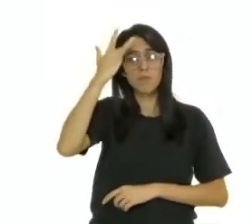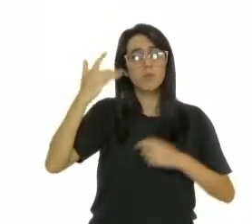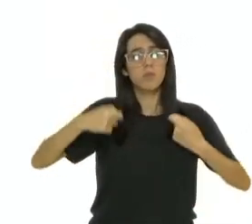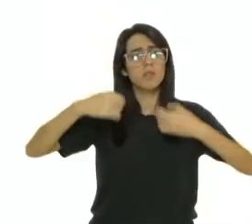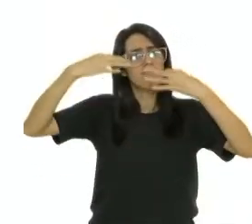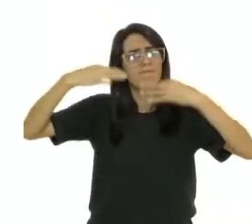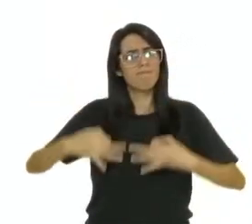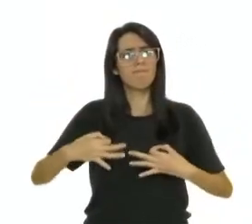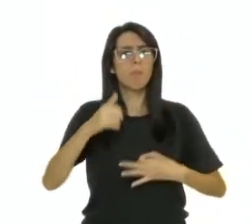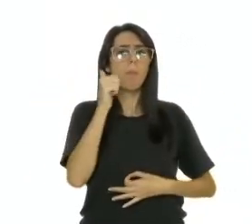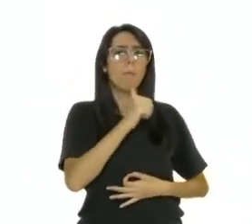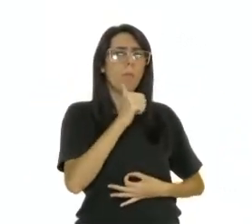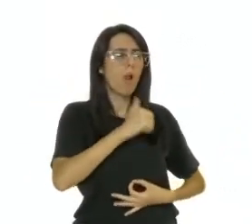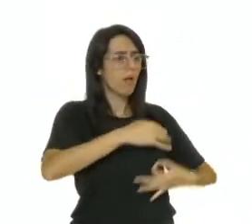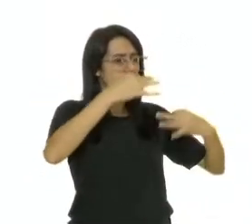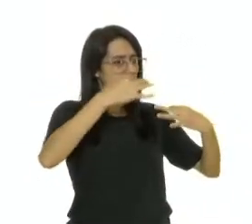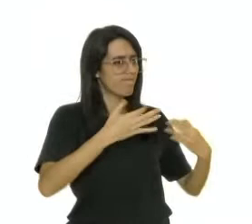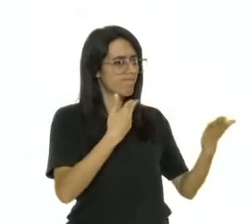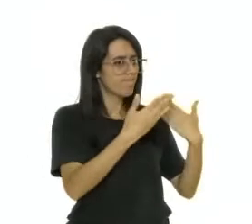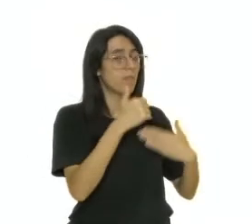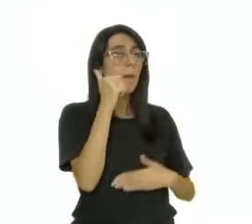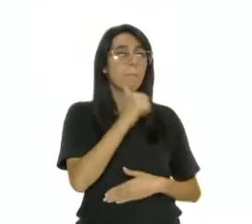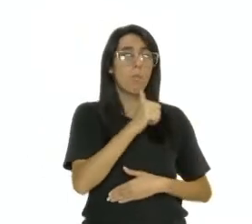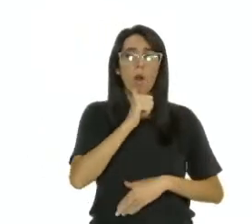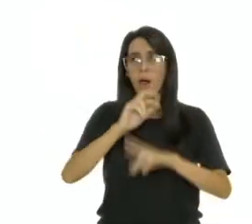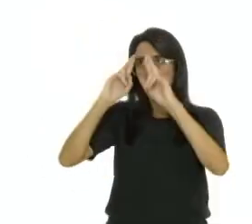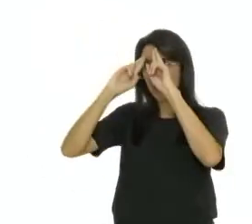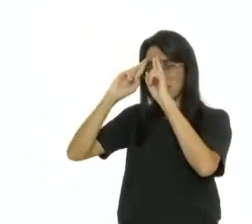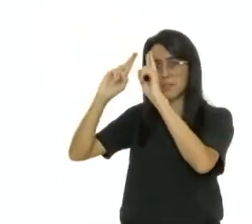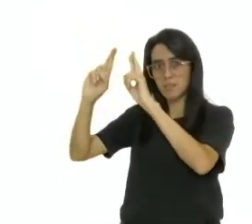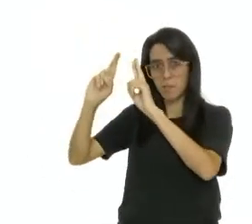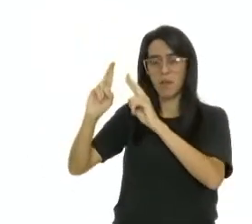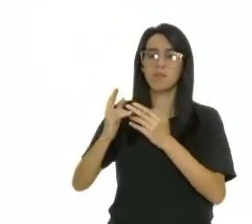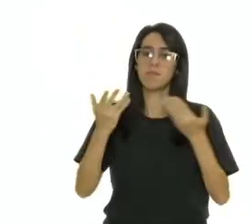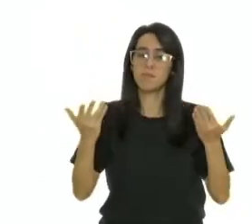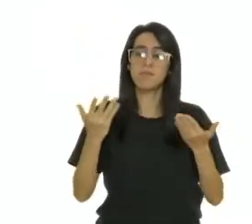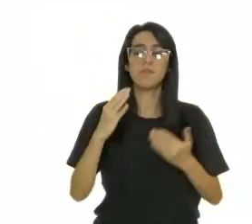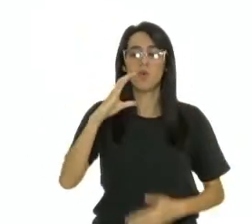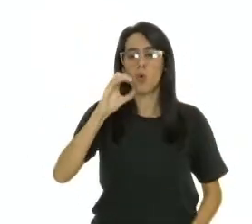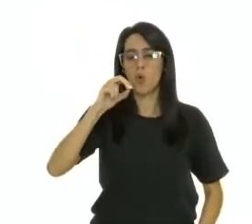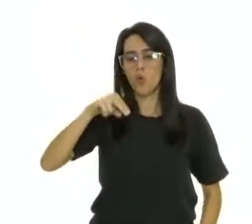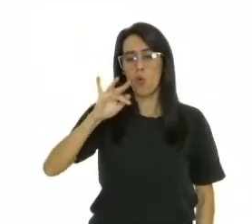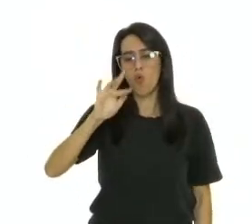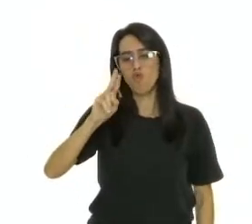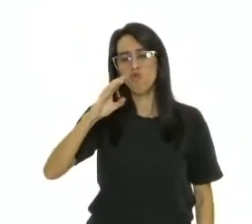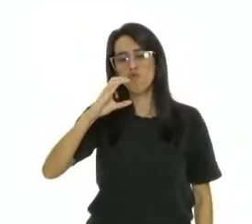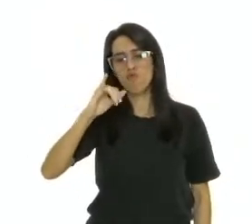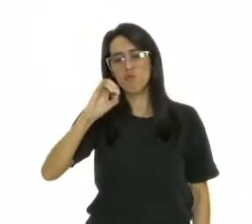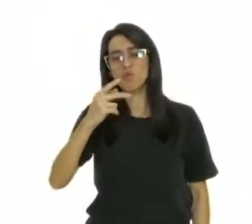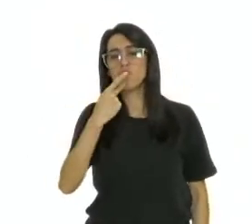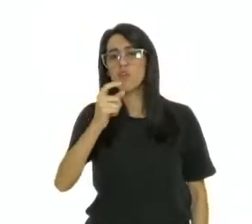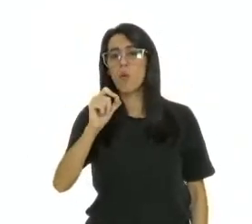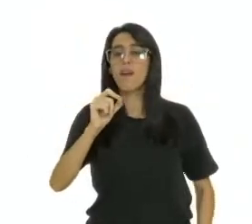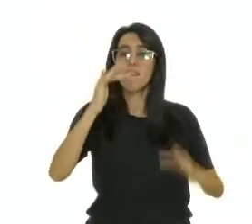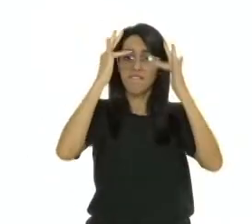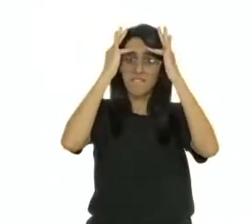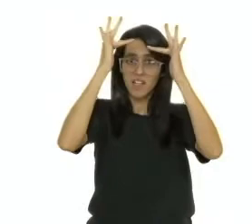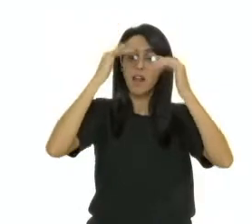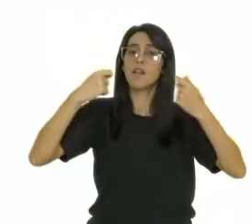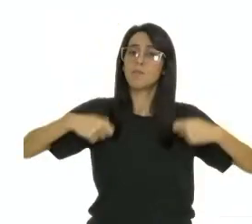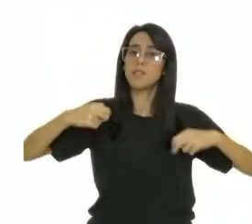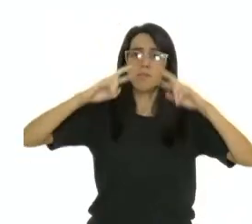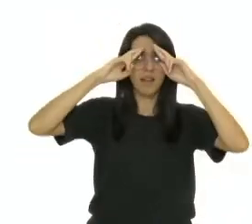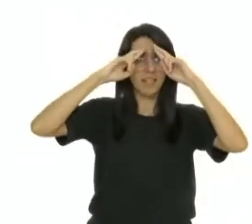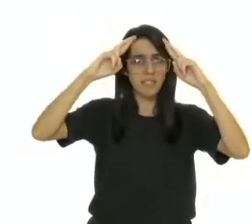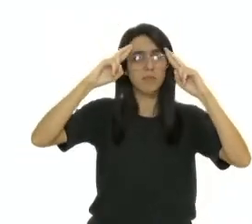e a mulher saber respeitar. Ou seja, as ideias mais importantes para o Confúcio eram piedade, fidelidade, respeito